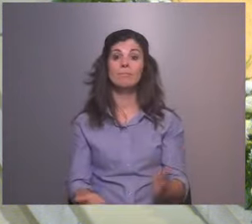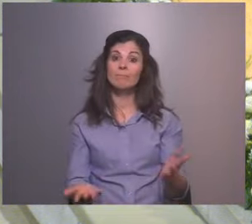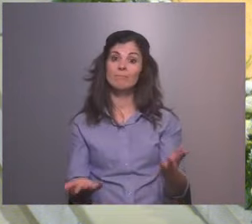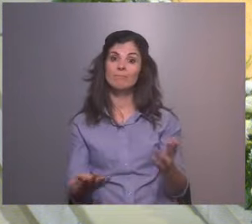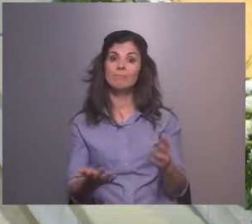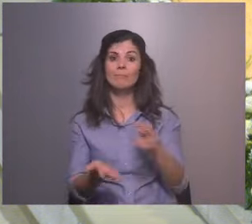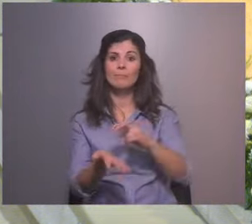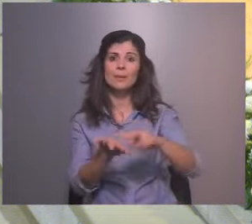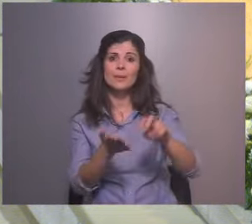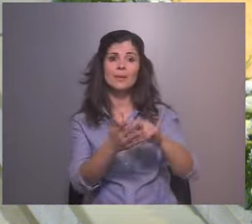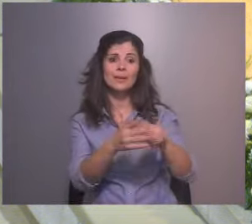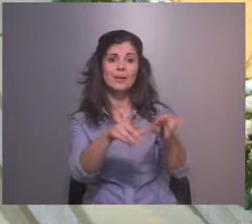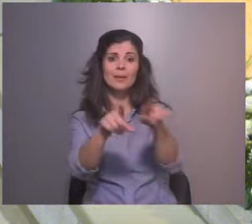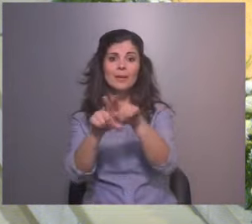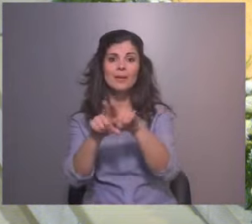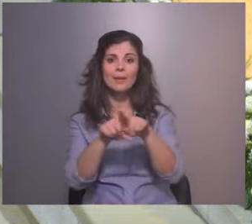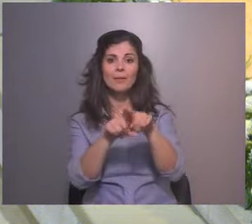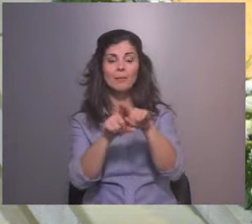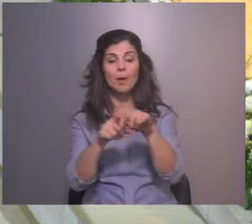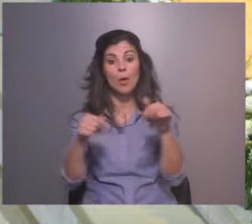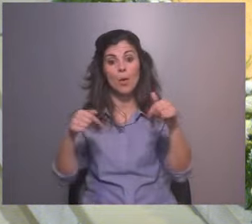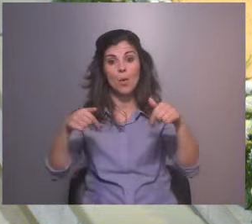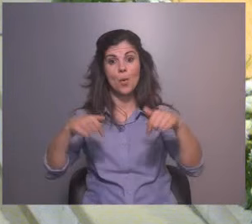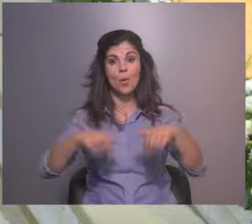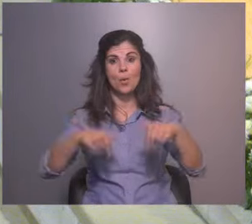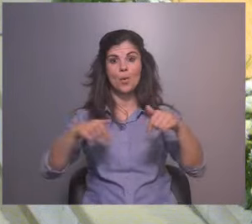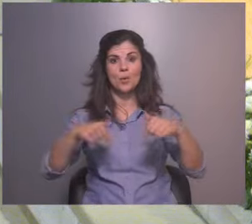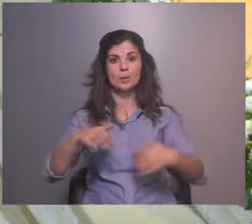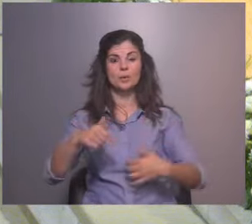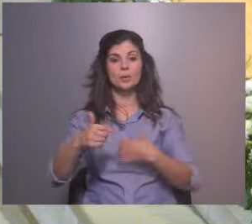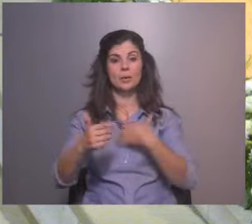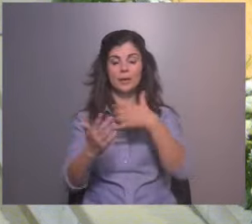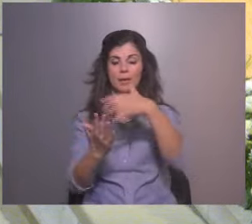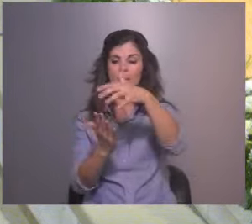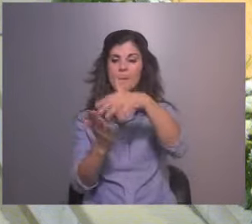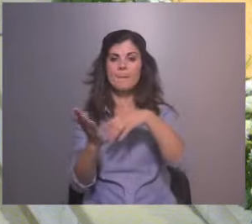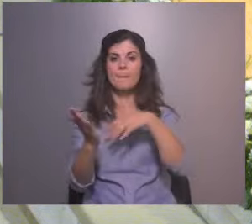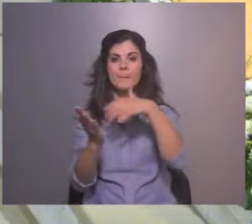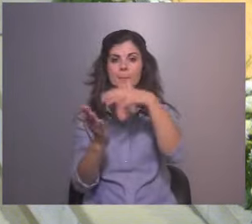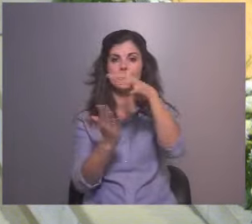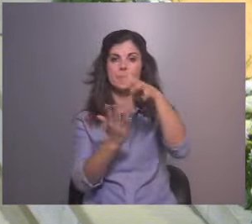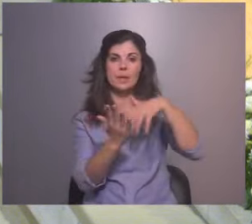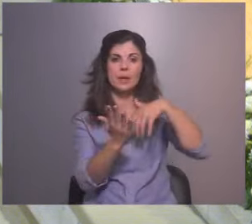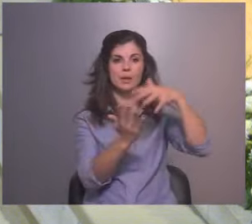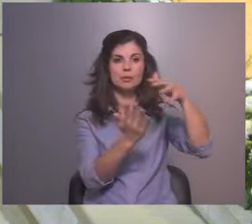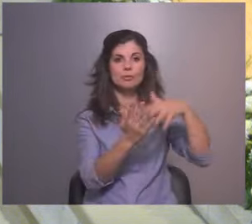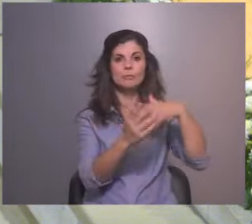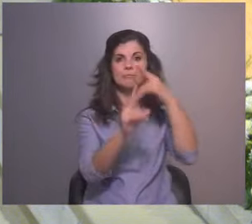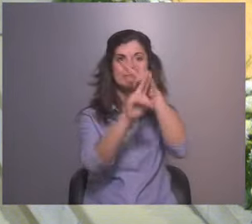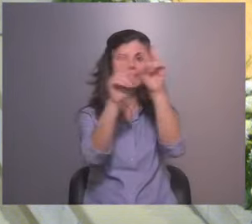Ai, vamos. Lumen Christi.